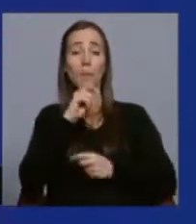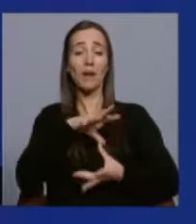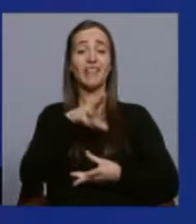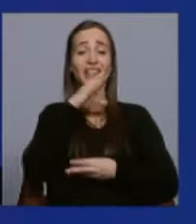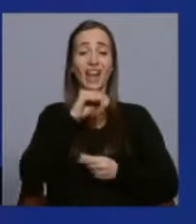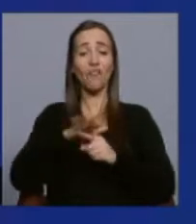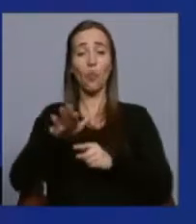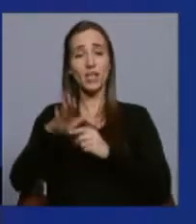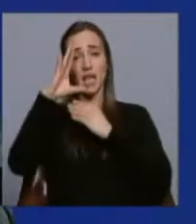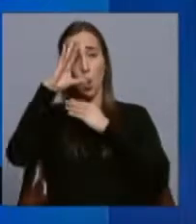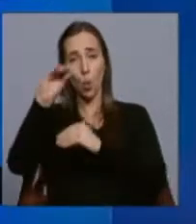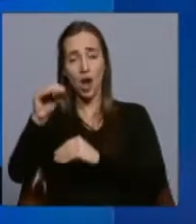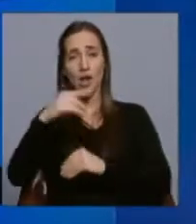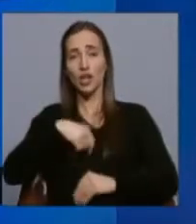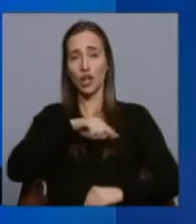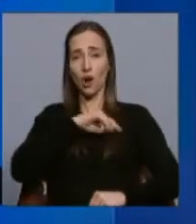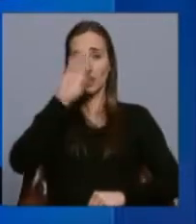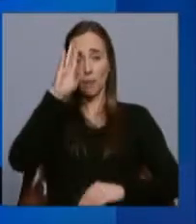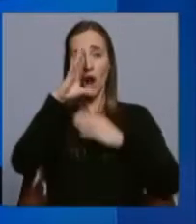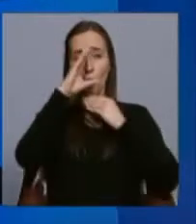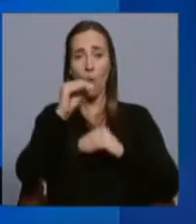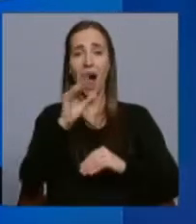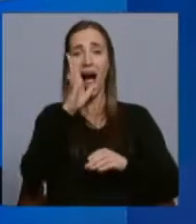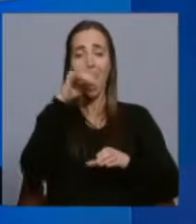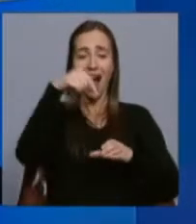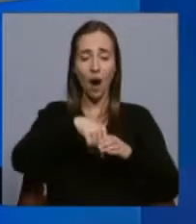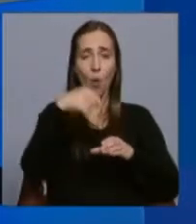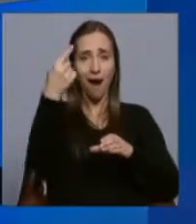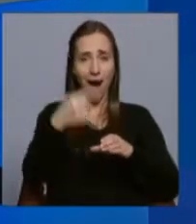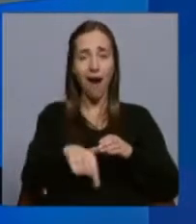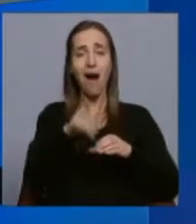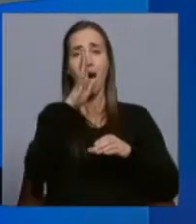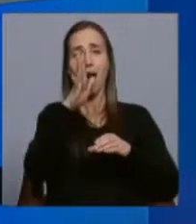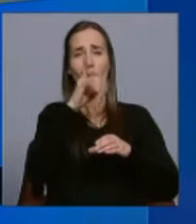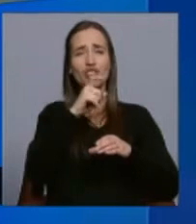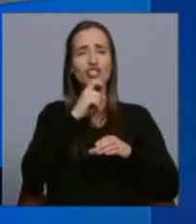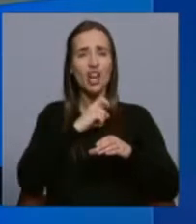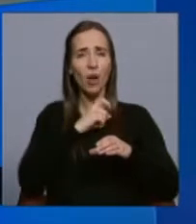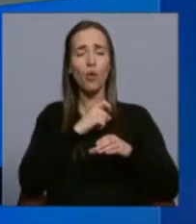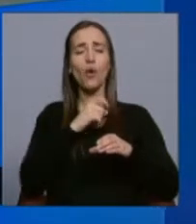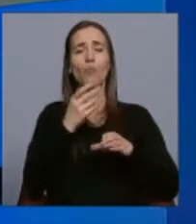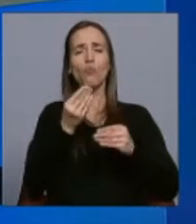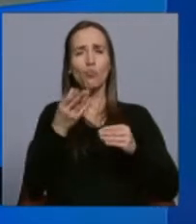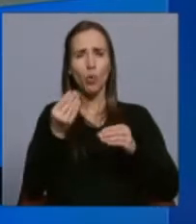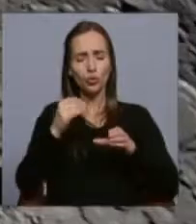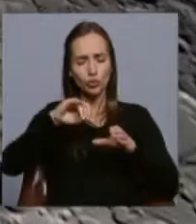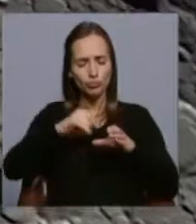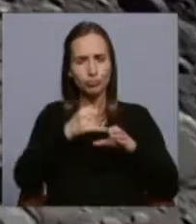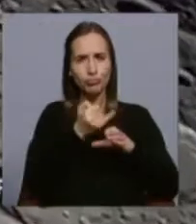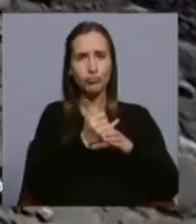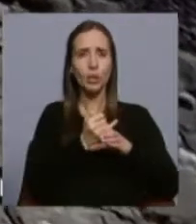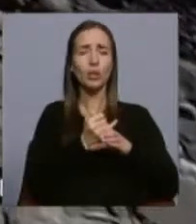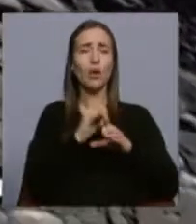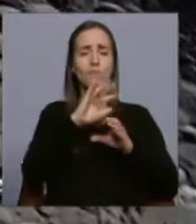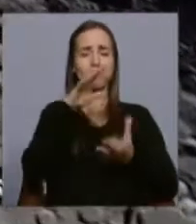Lua. Nós sabemos que a Lua tem água congelada em dentro de muitas das crateras, sobretudo nas altas latitudes e nos polos.